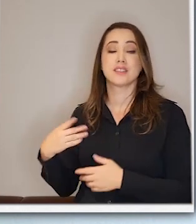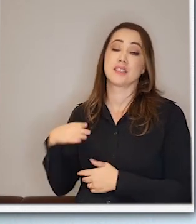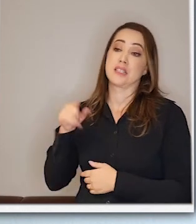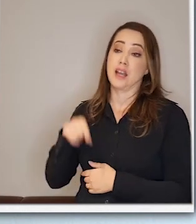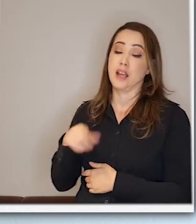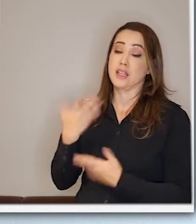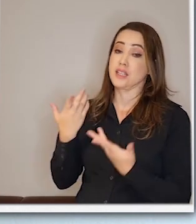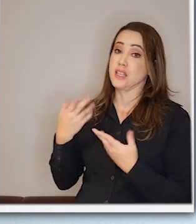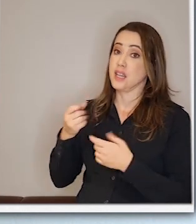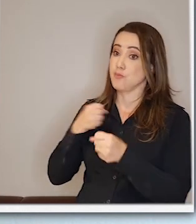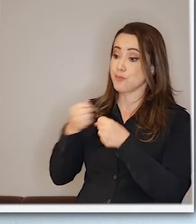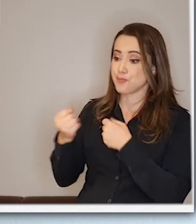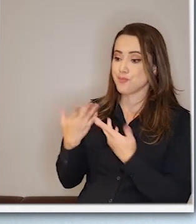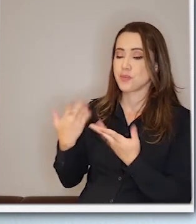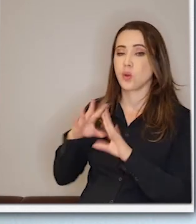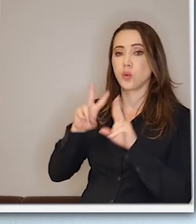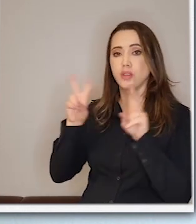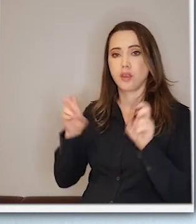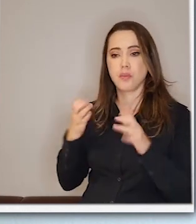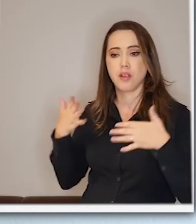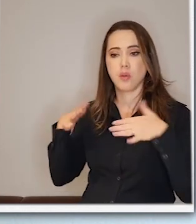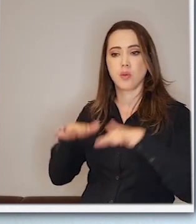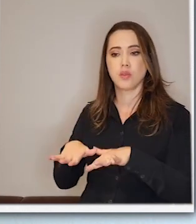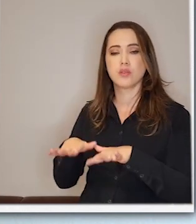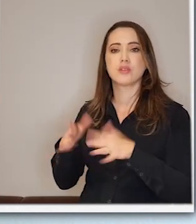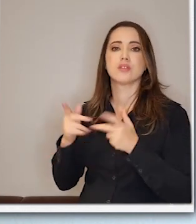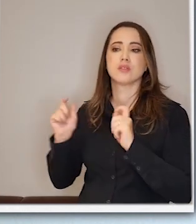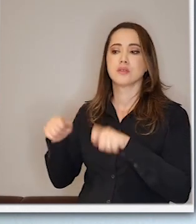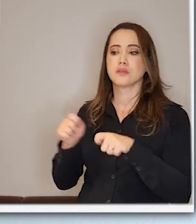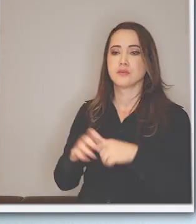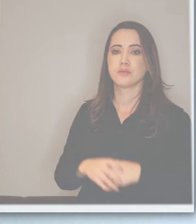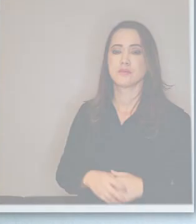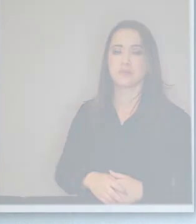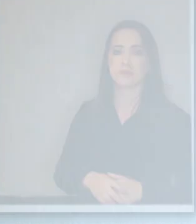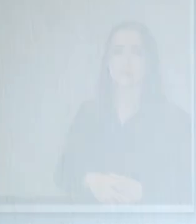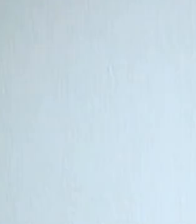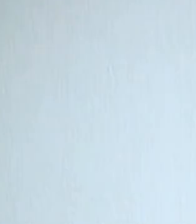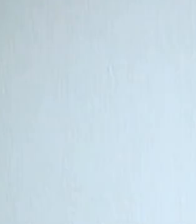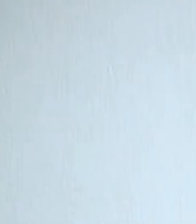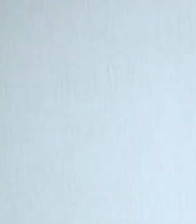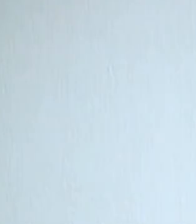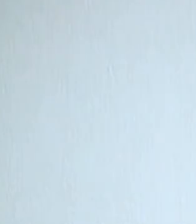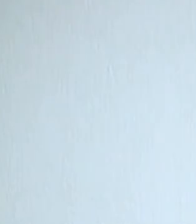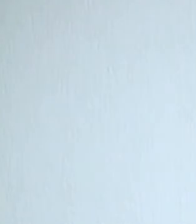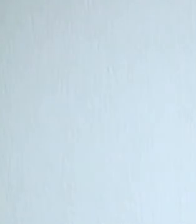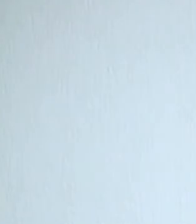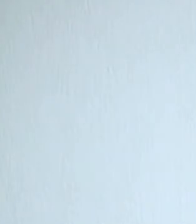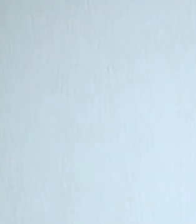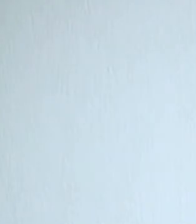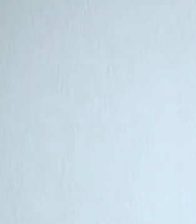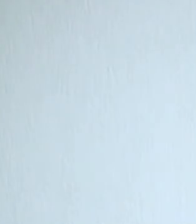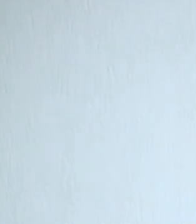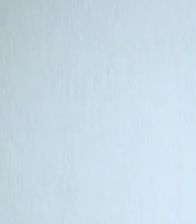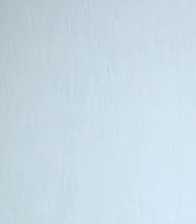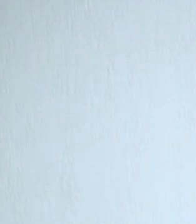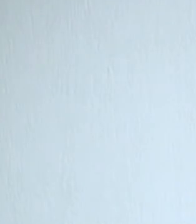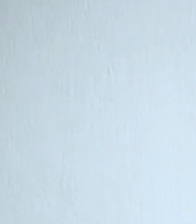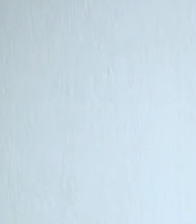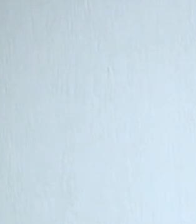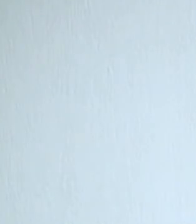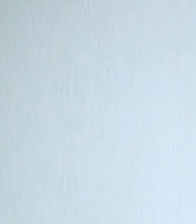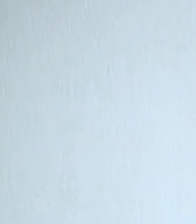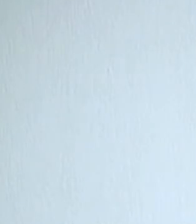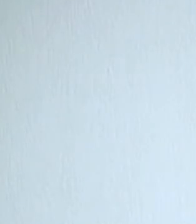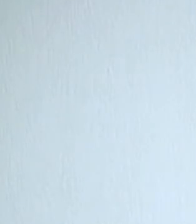de grande correria, de grandes agendas também, a gente vai poder continuar conversando aqui no Bloco One Podcast sobre a